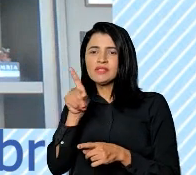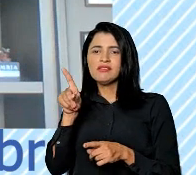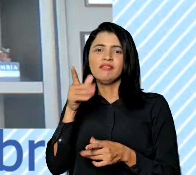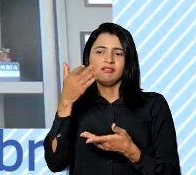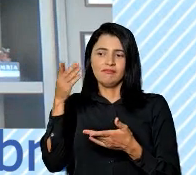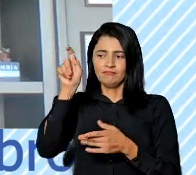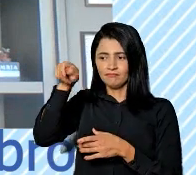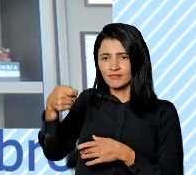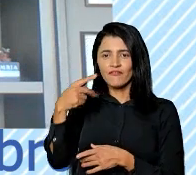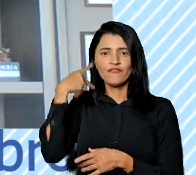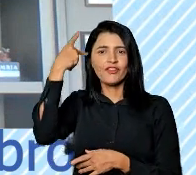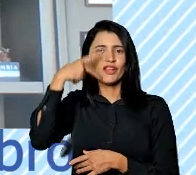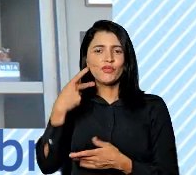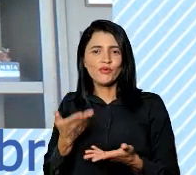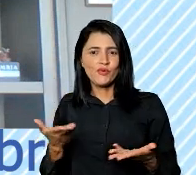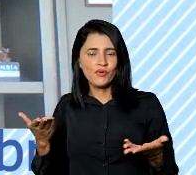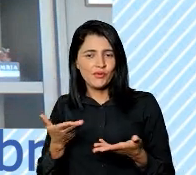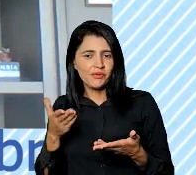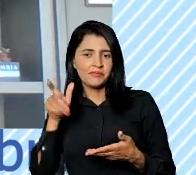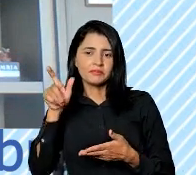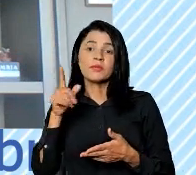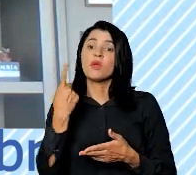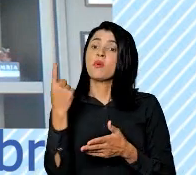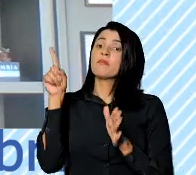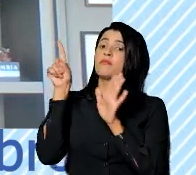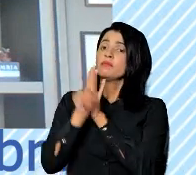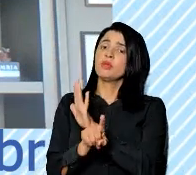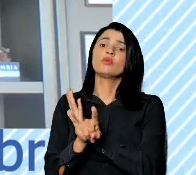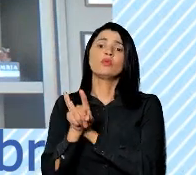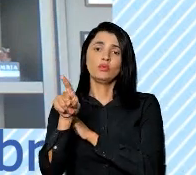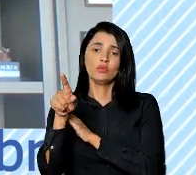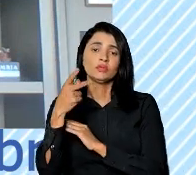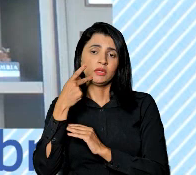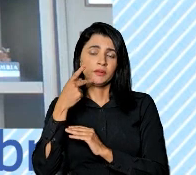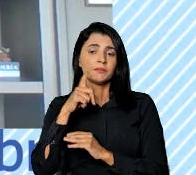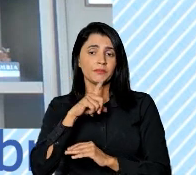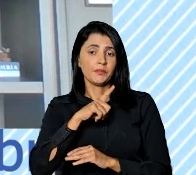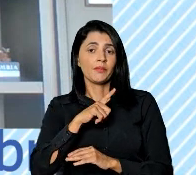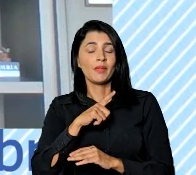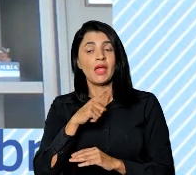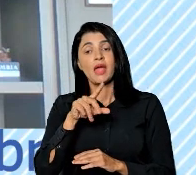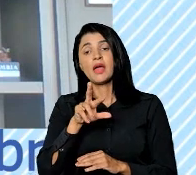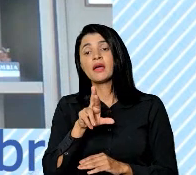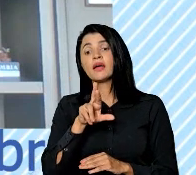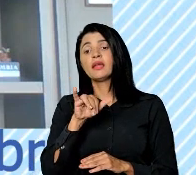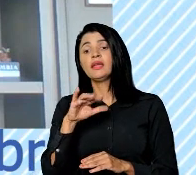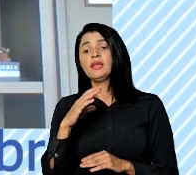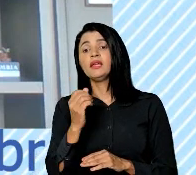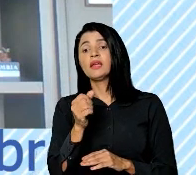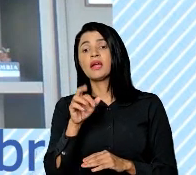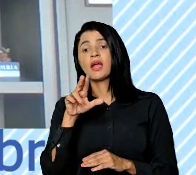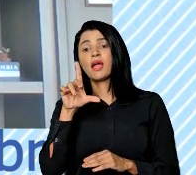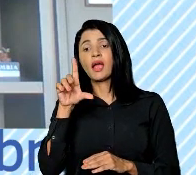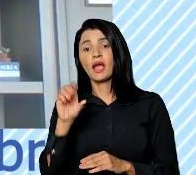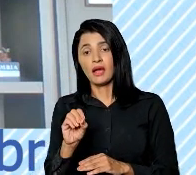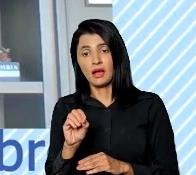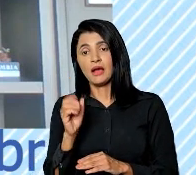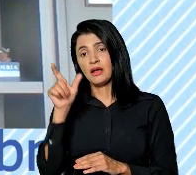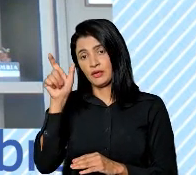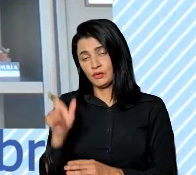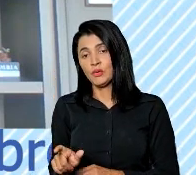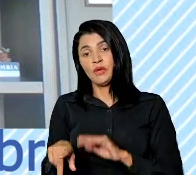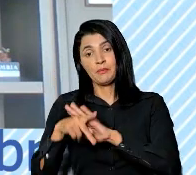né? Até uma das perguntas que havia aqui, o nosso colega Ricardo Mendonça Cardoso, que é